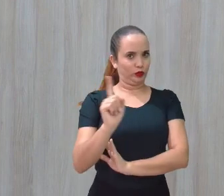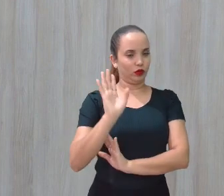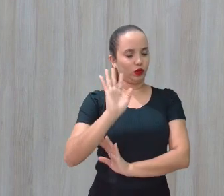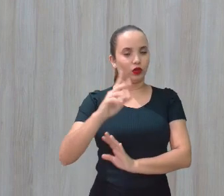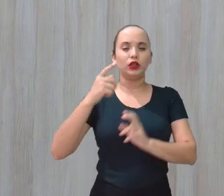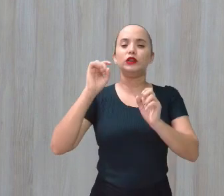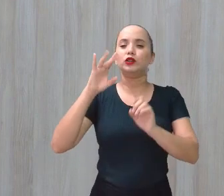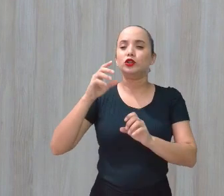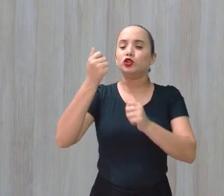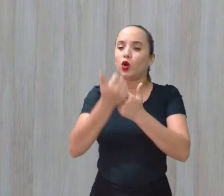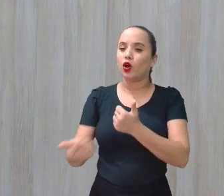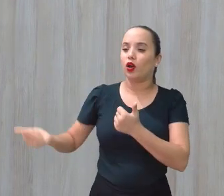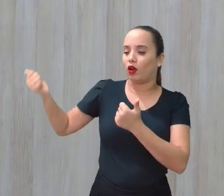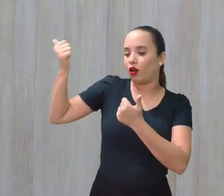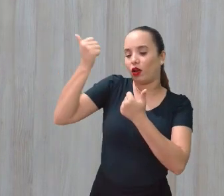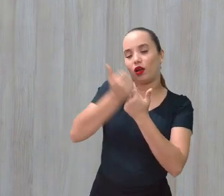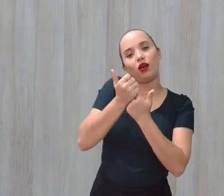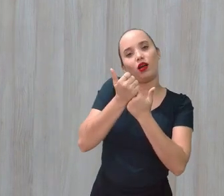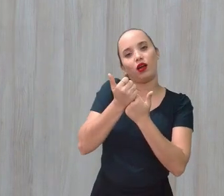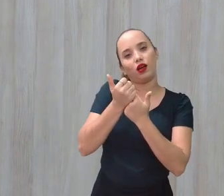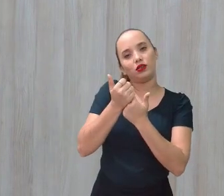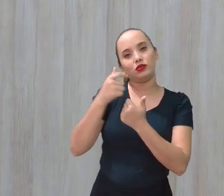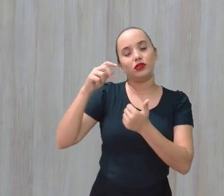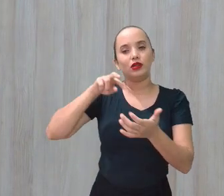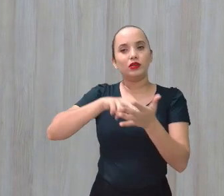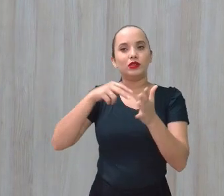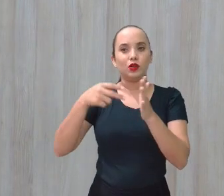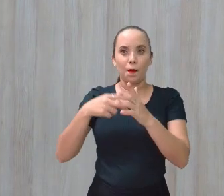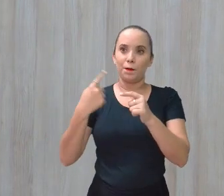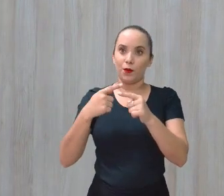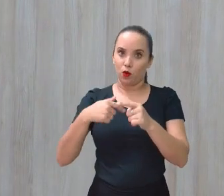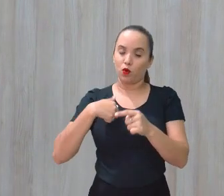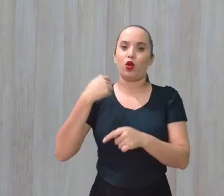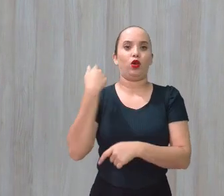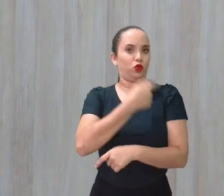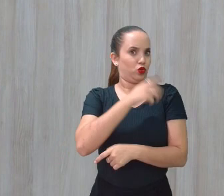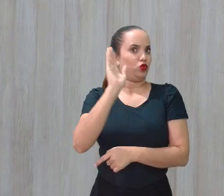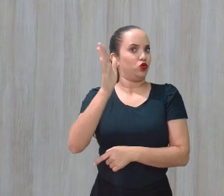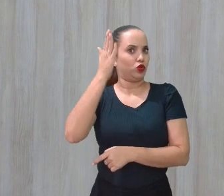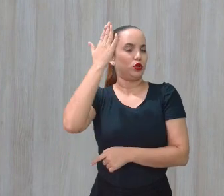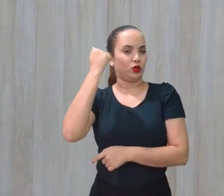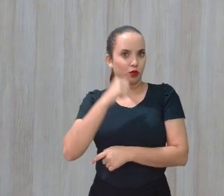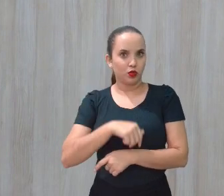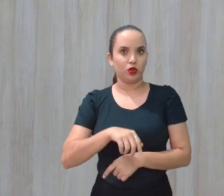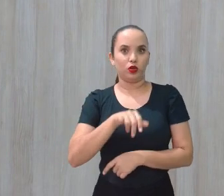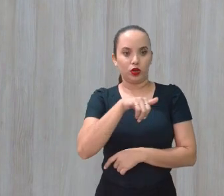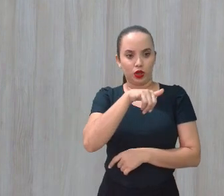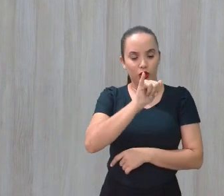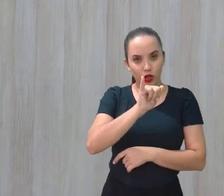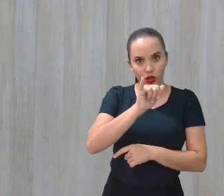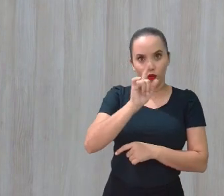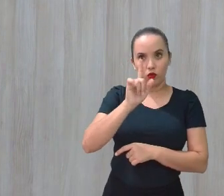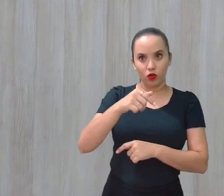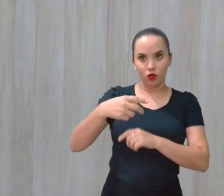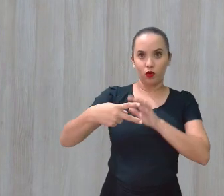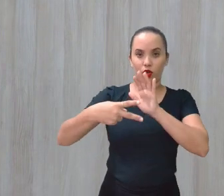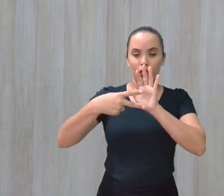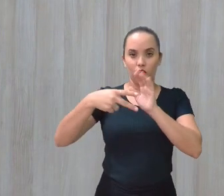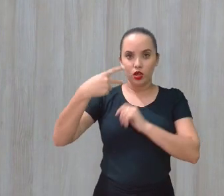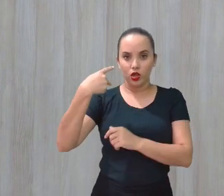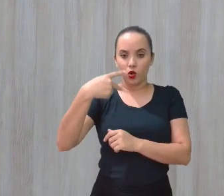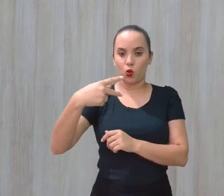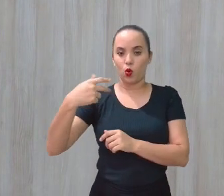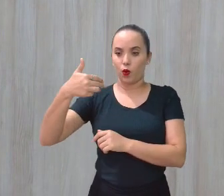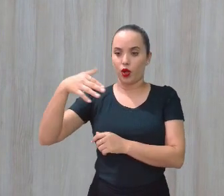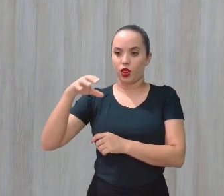lá no início, a gente já sabia que o y é igual a 10 mais w. Como a gente acabou de descobrir que o w é igual a